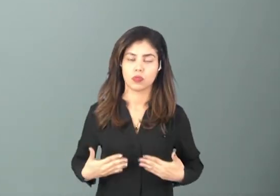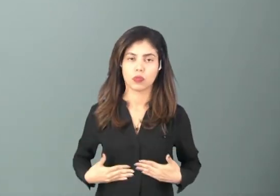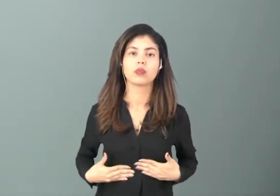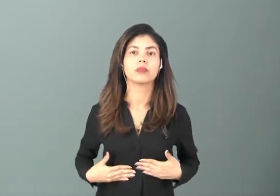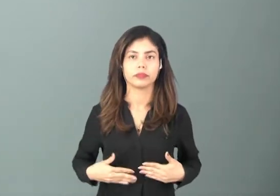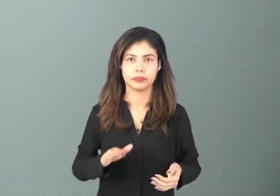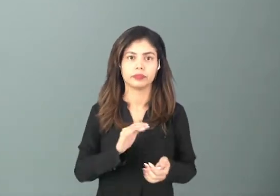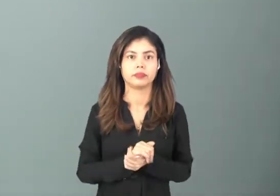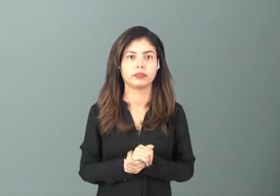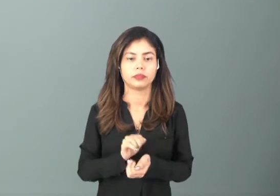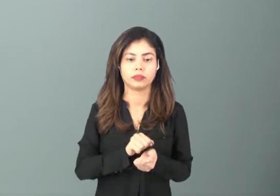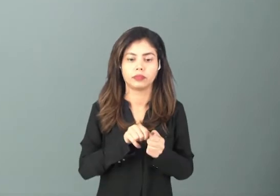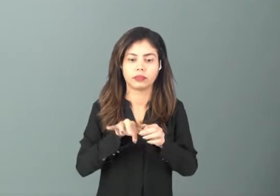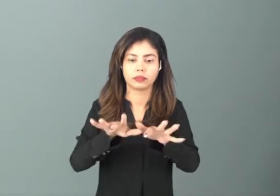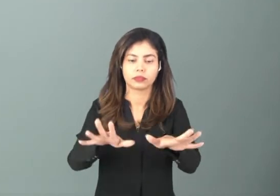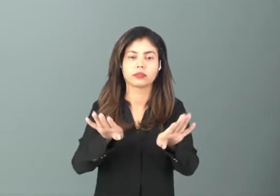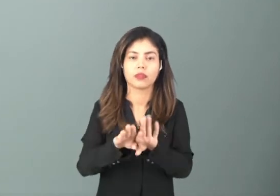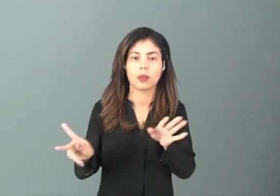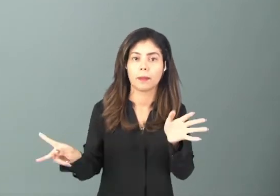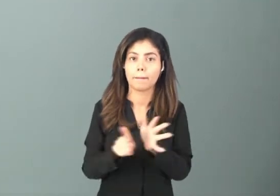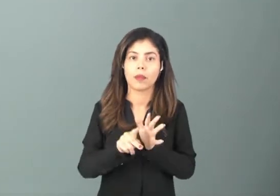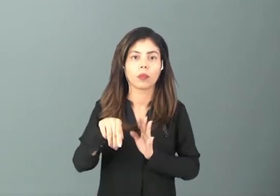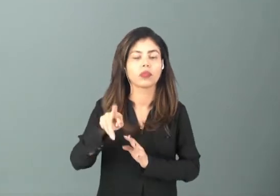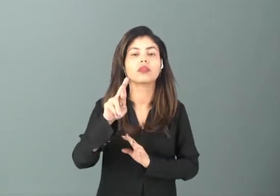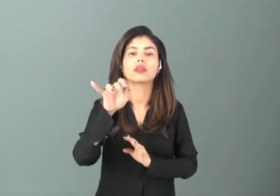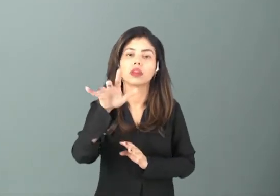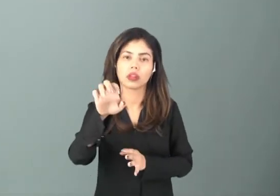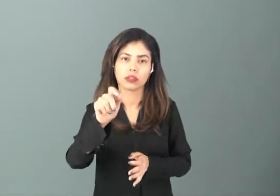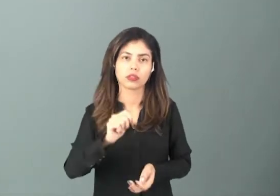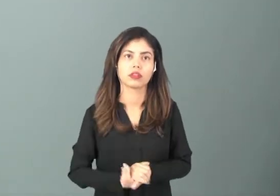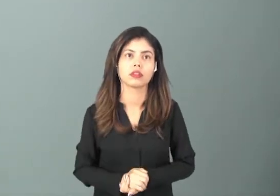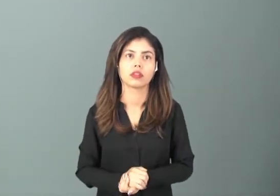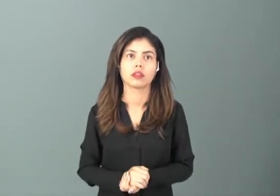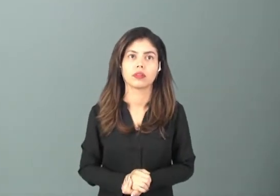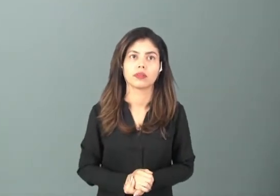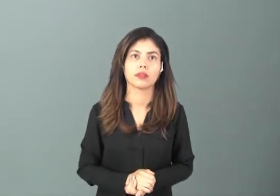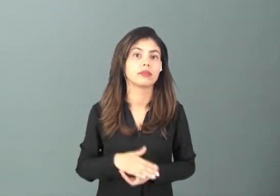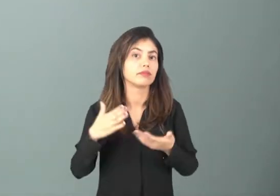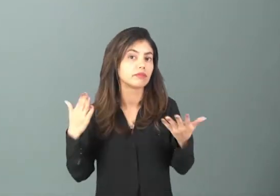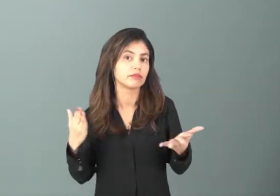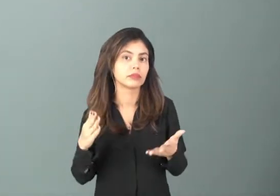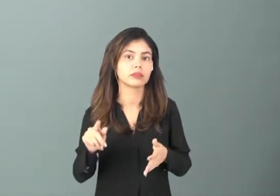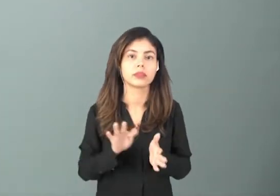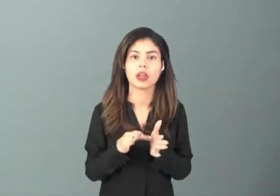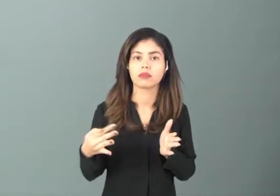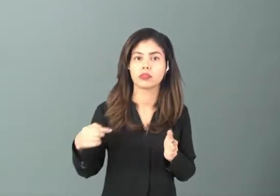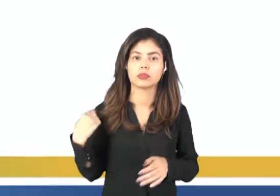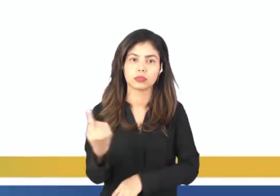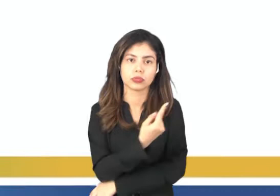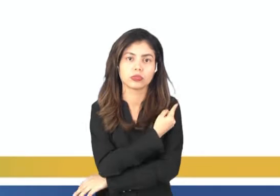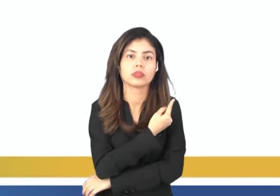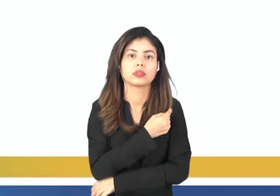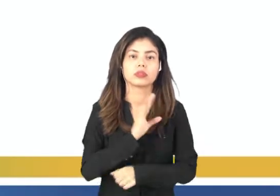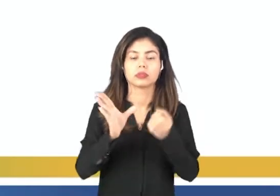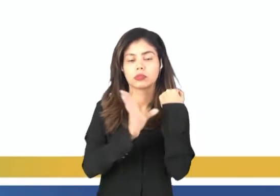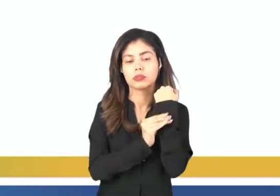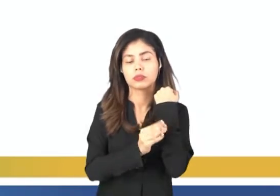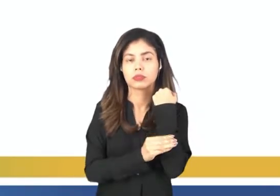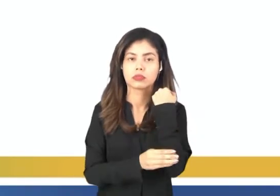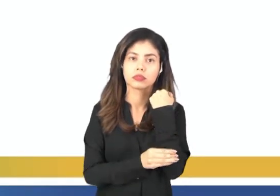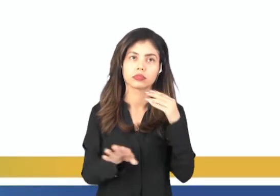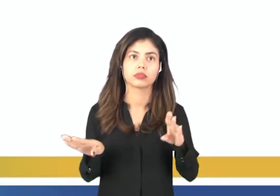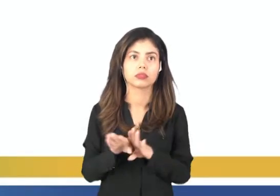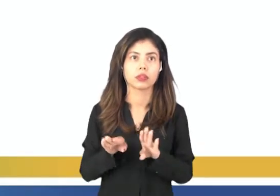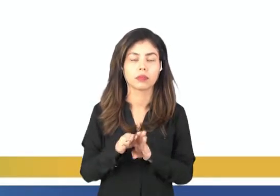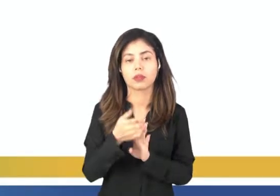por que a gente tem a distribuição né dos nutrientes necessários Graças aí a questão dos nossos músculos e também vamos ter a garantia